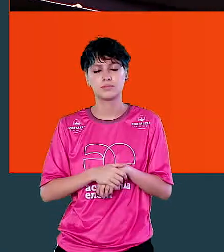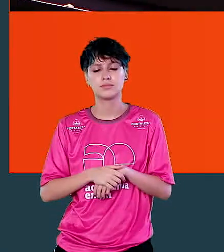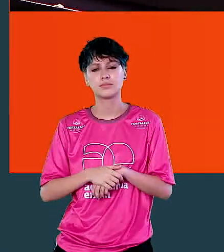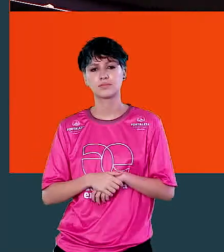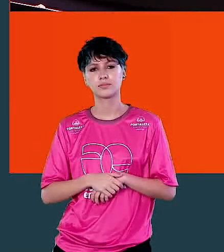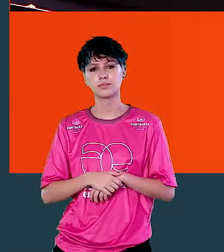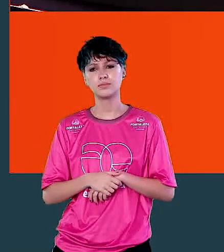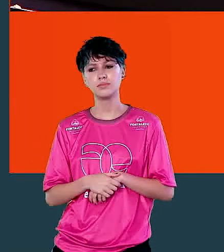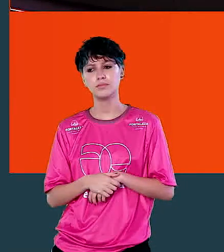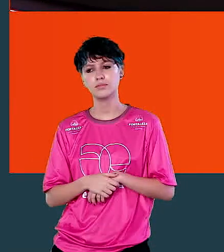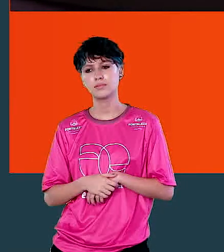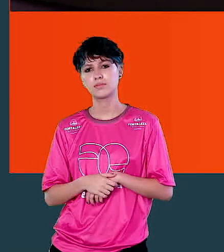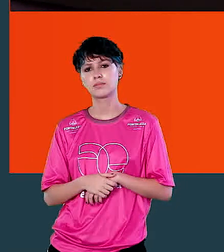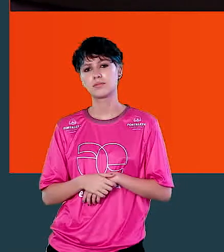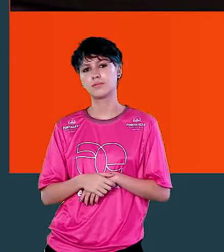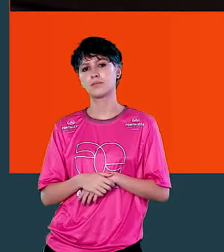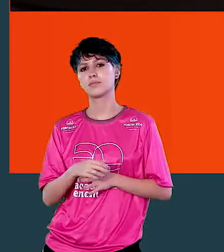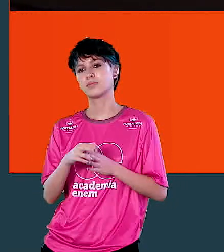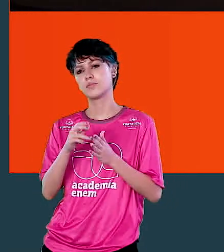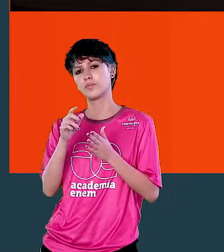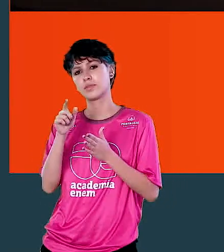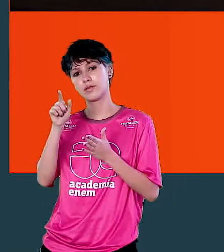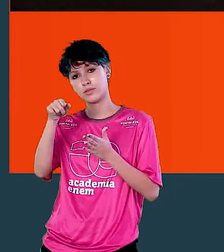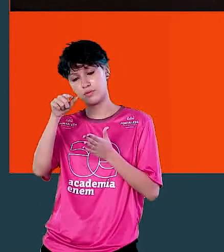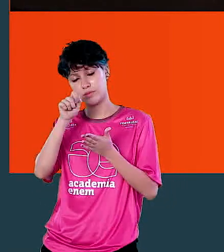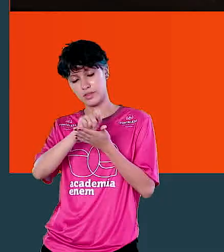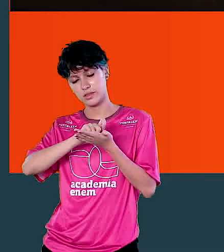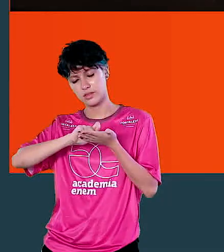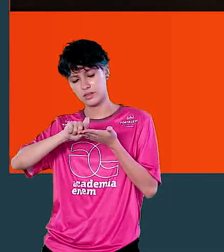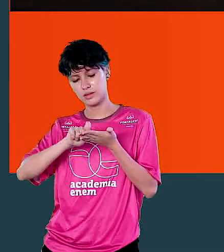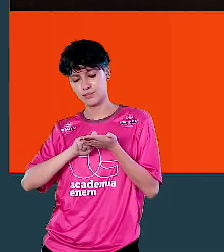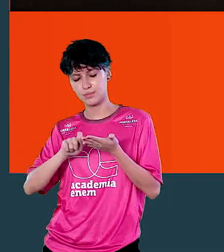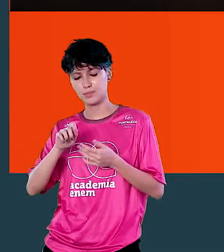setinha e tu vai escrever